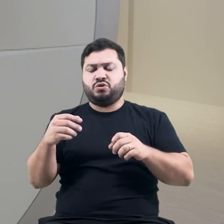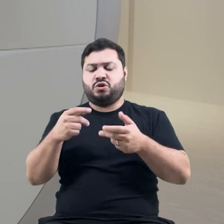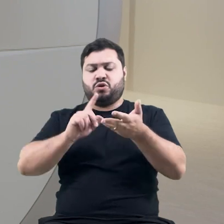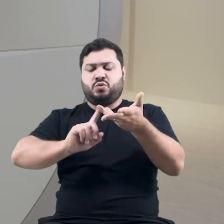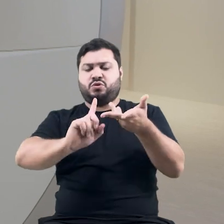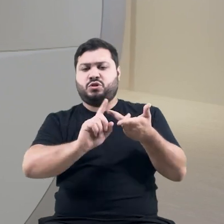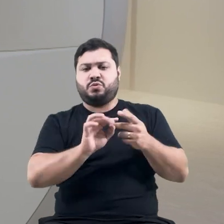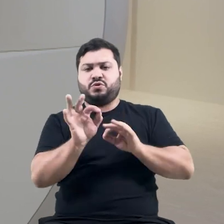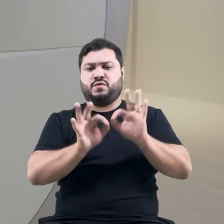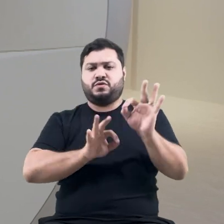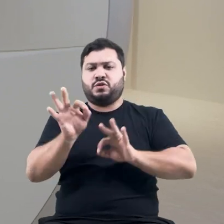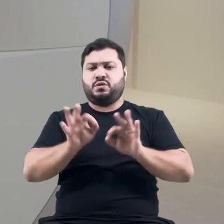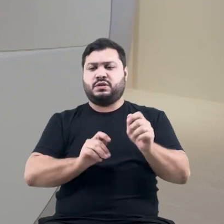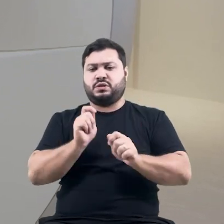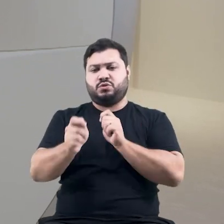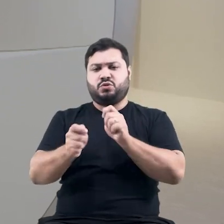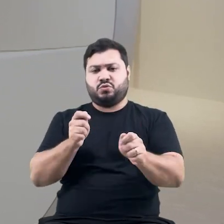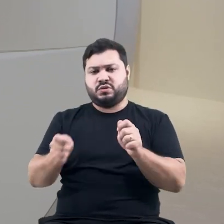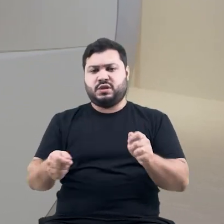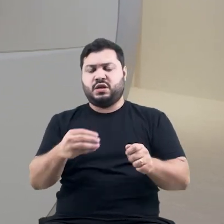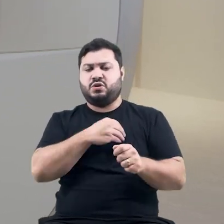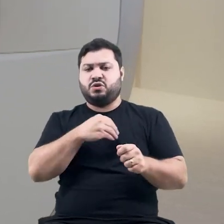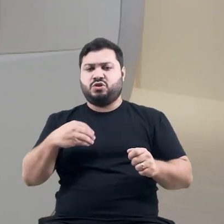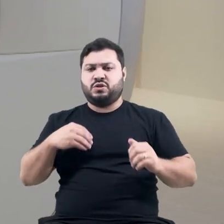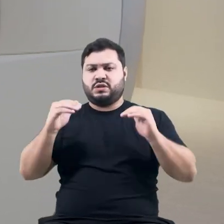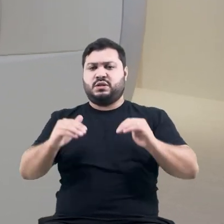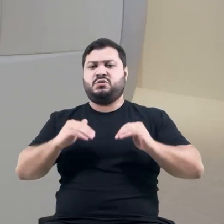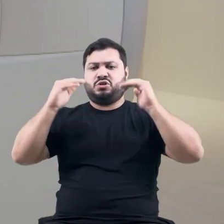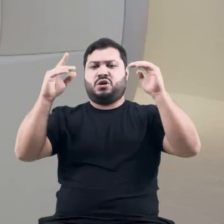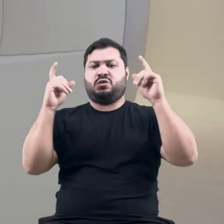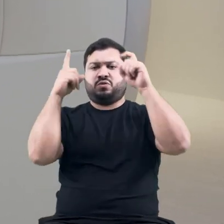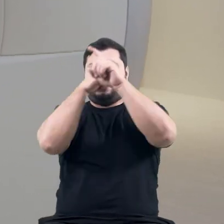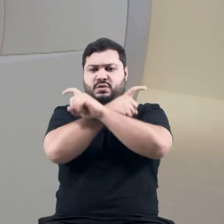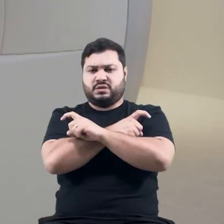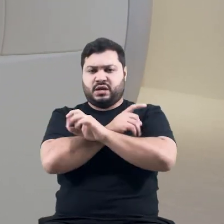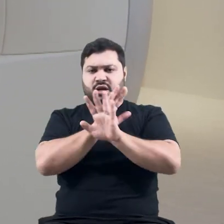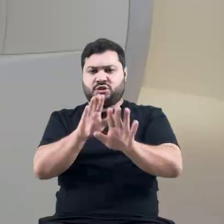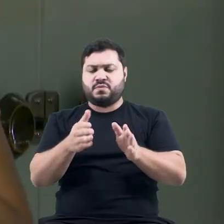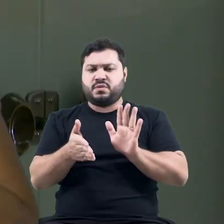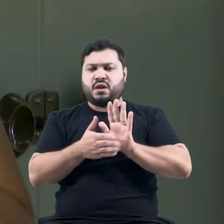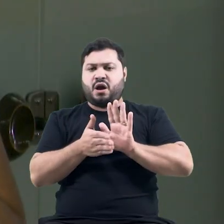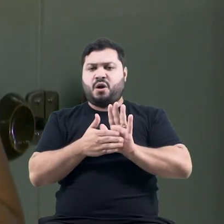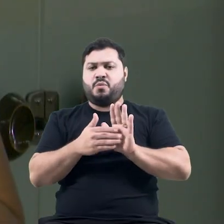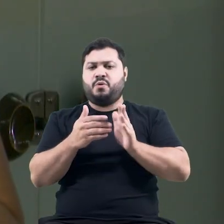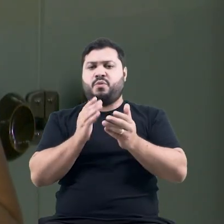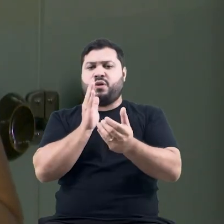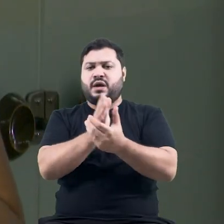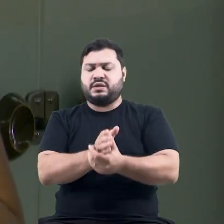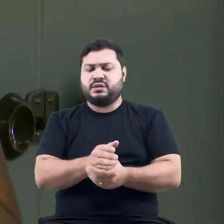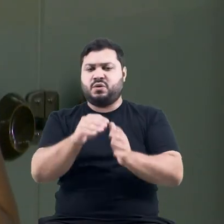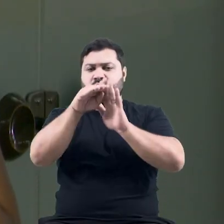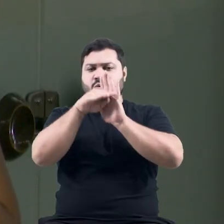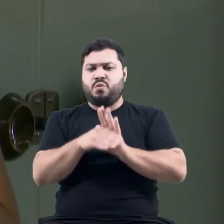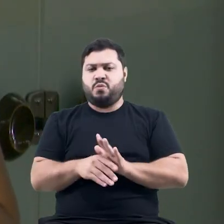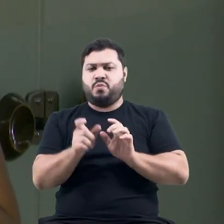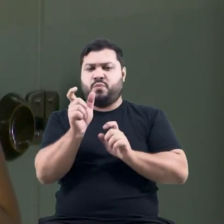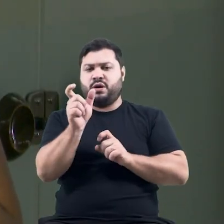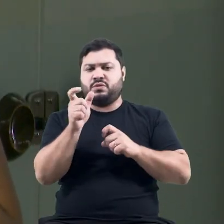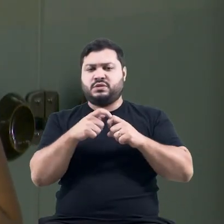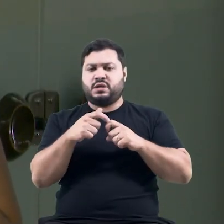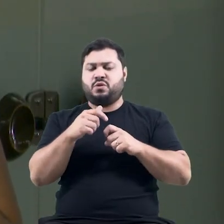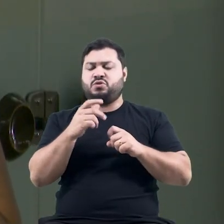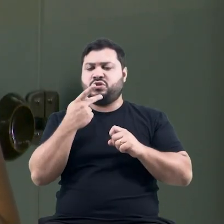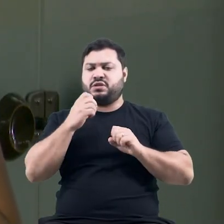os dispositivos de regulação de custeio de exames de alta complexidade. Ao propor a ação, o plano de